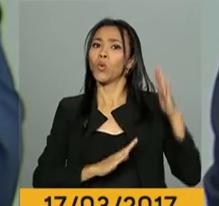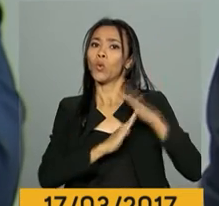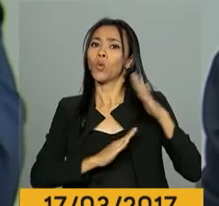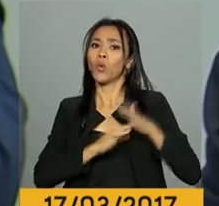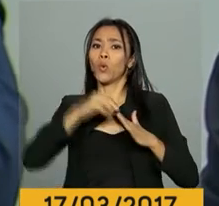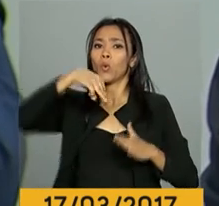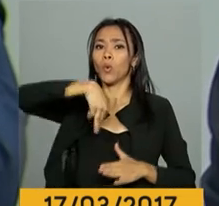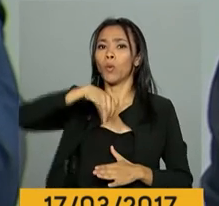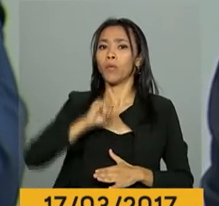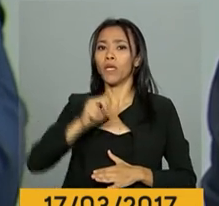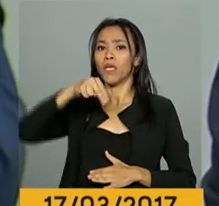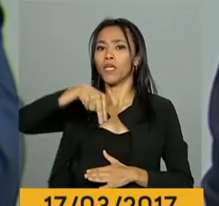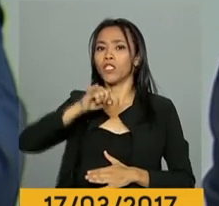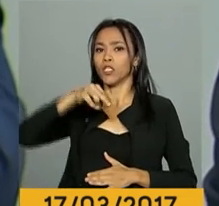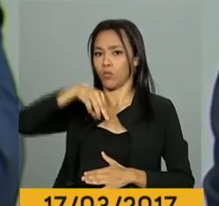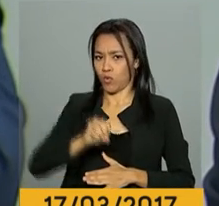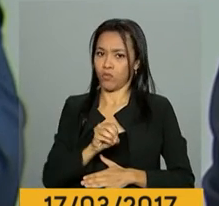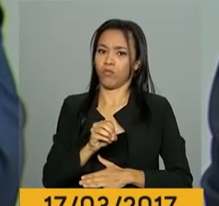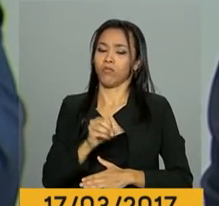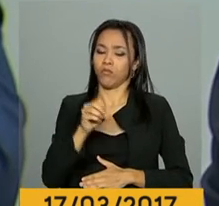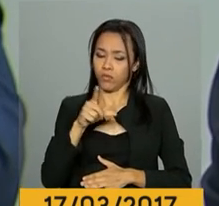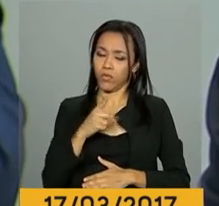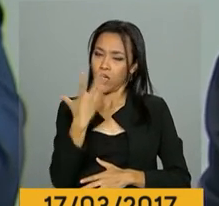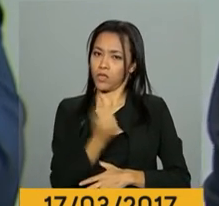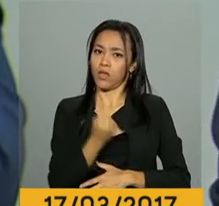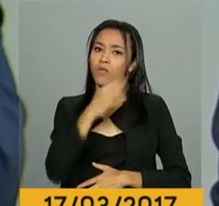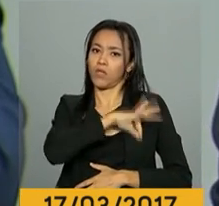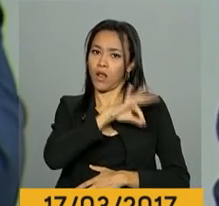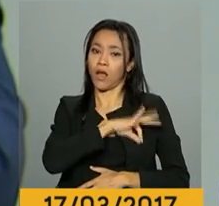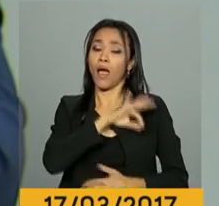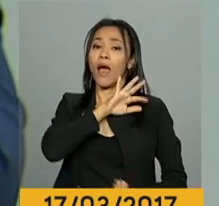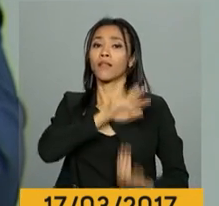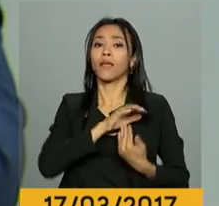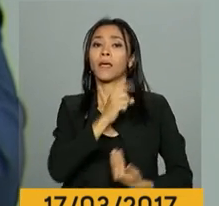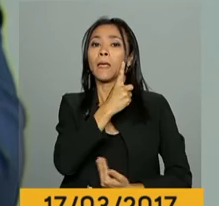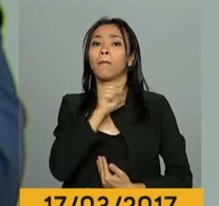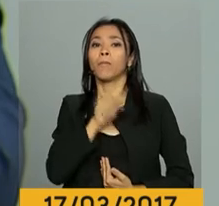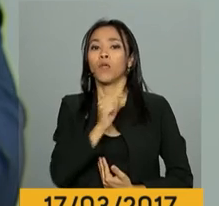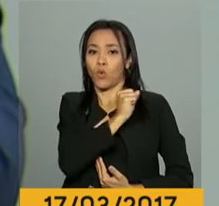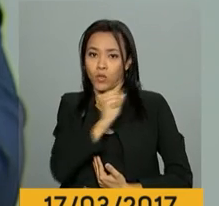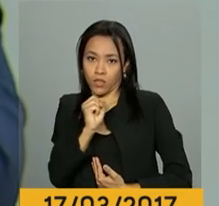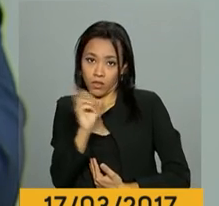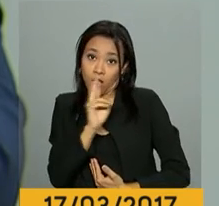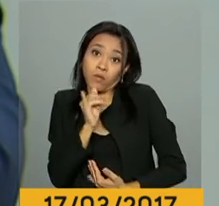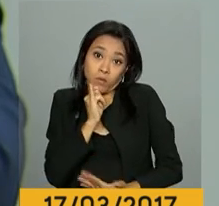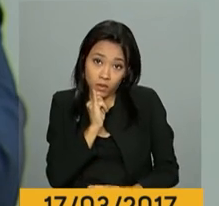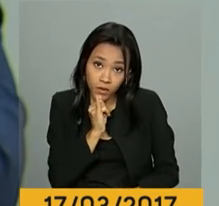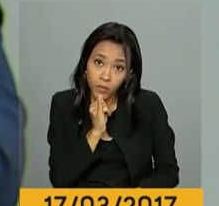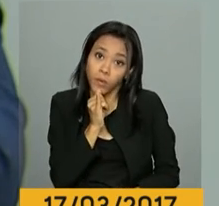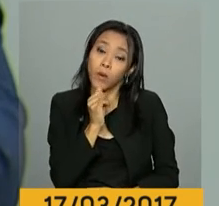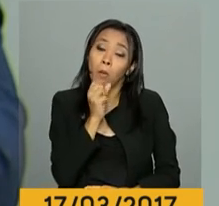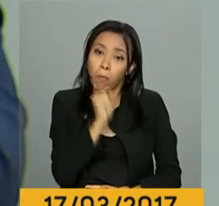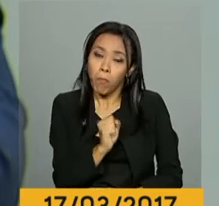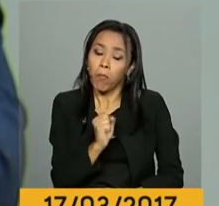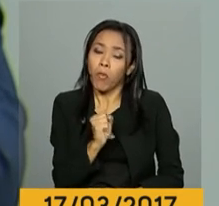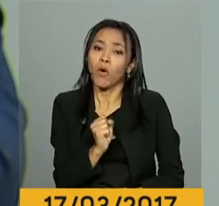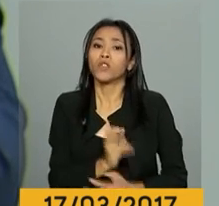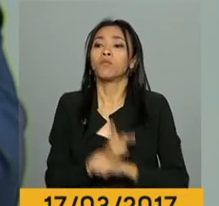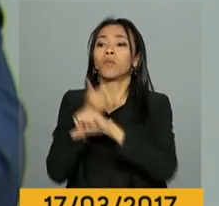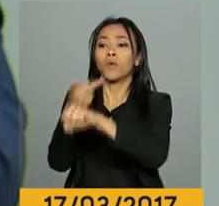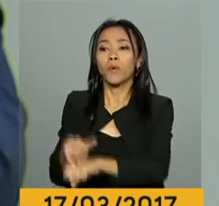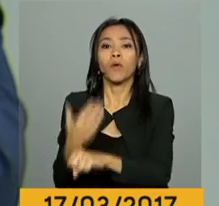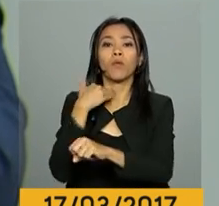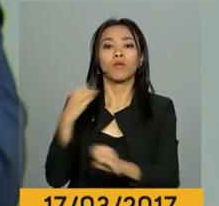aposentadoria é o salário mínimo, não é? Pois muito bem, quem ganha até R$ 1.800, por exemplo, pode ir à Caixa Econômica